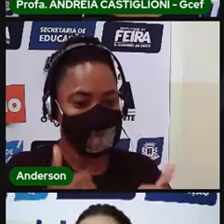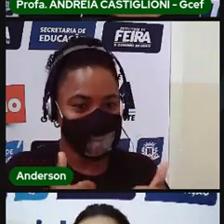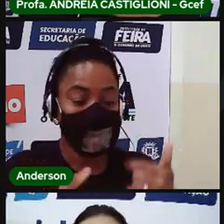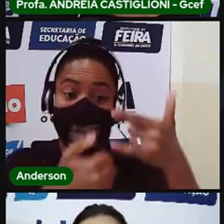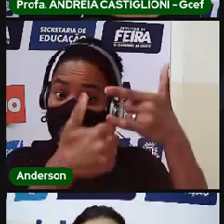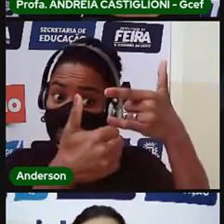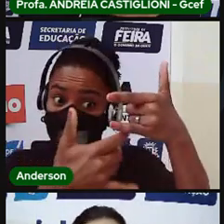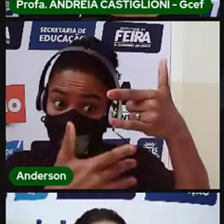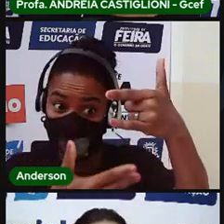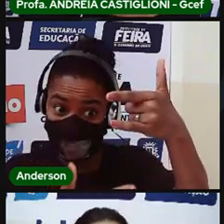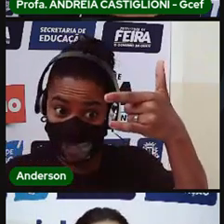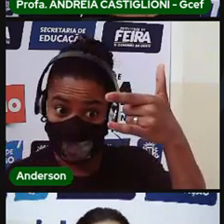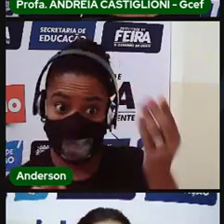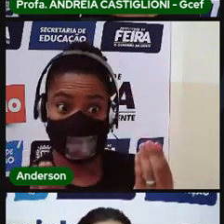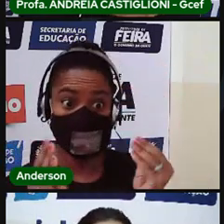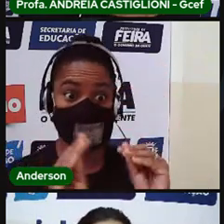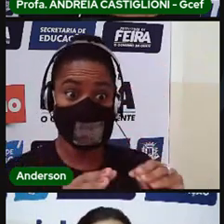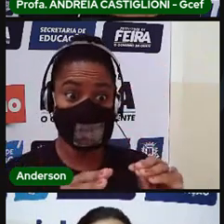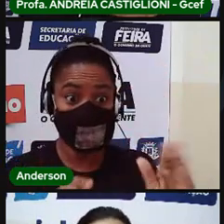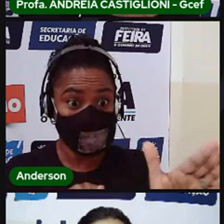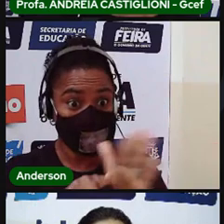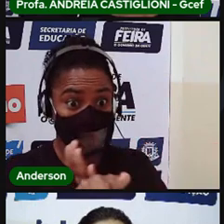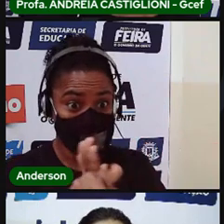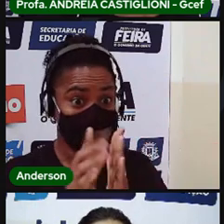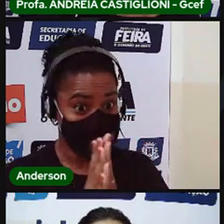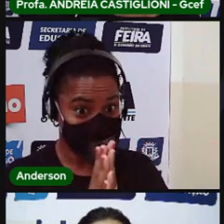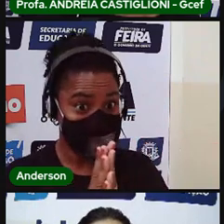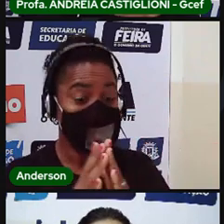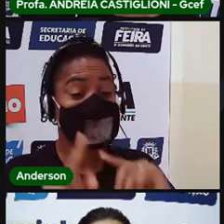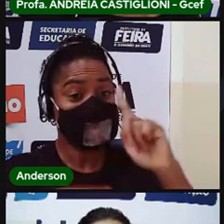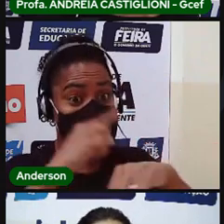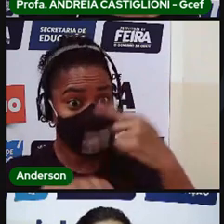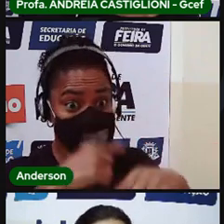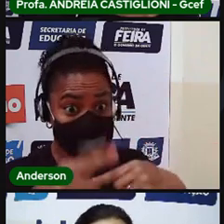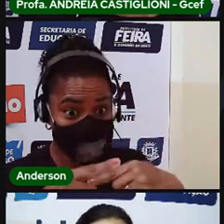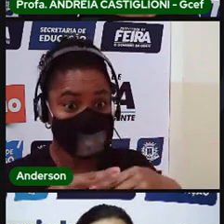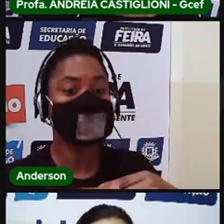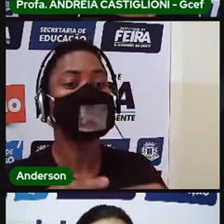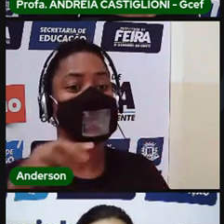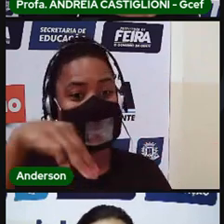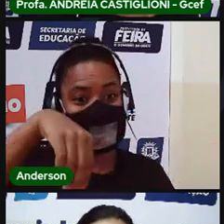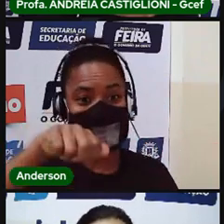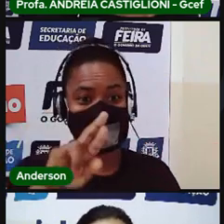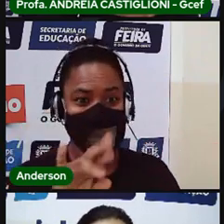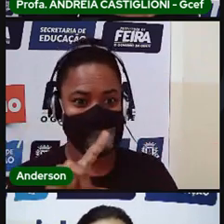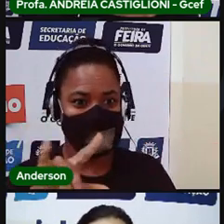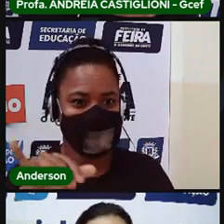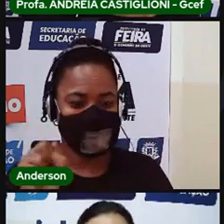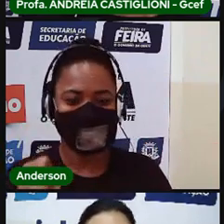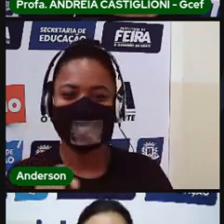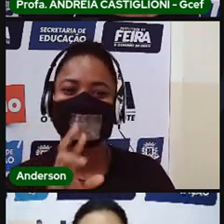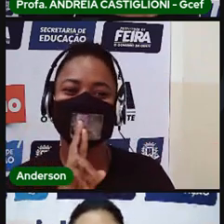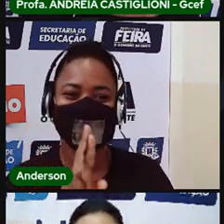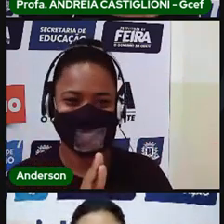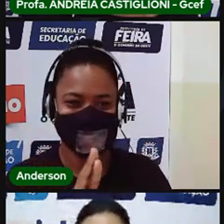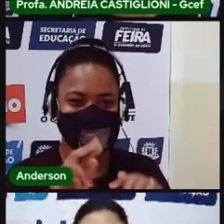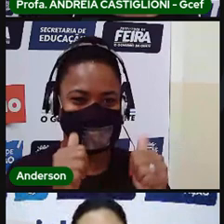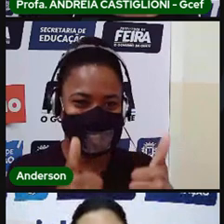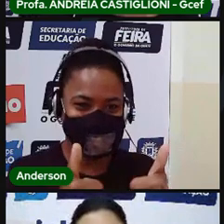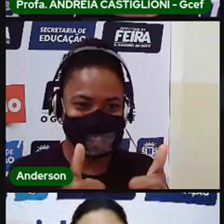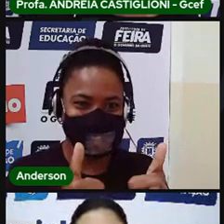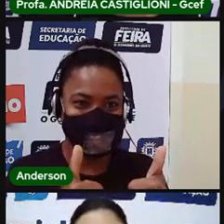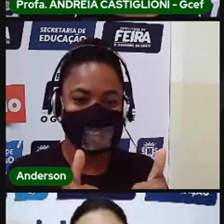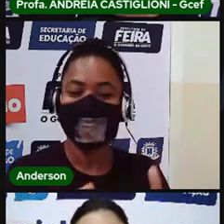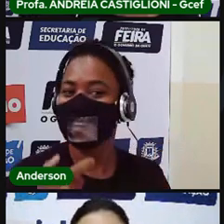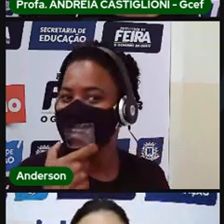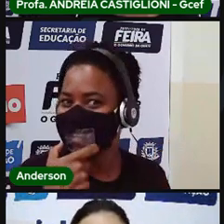perguntas, viu? Que depois Marília vai responder essas perguntas. Aí, Kaique, welcome, Marília.